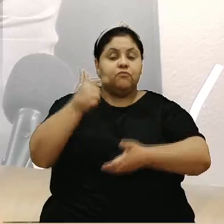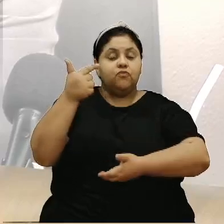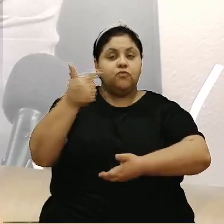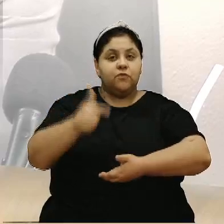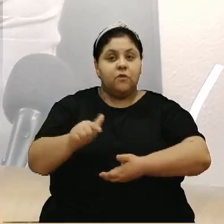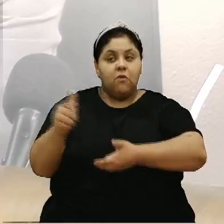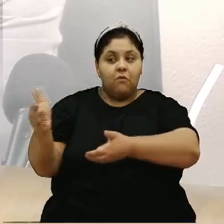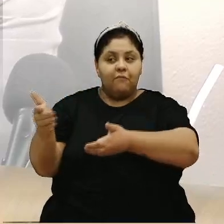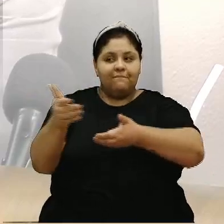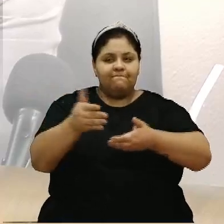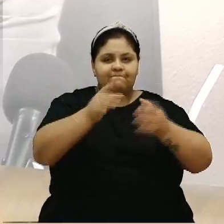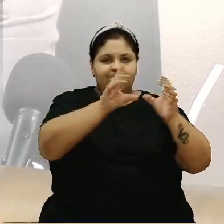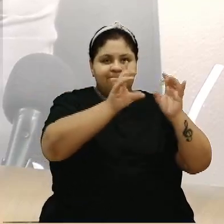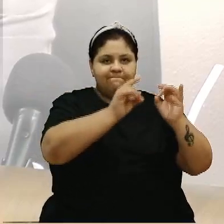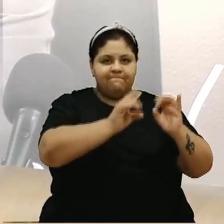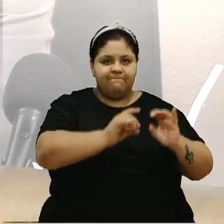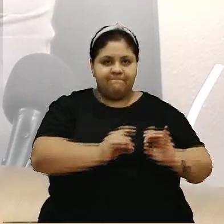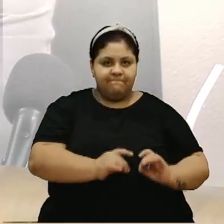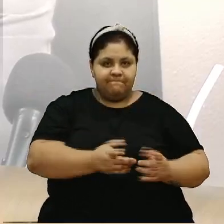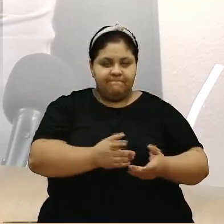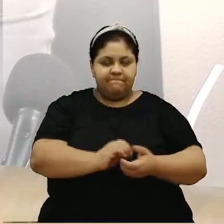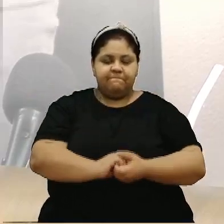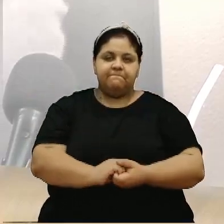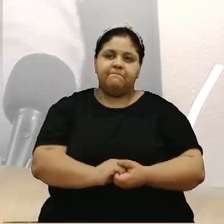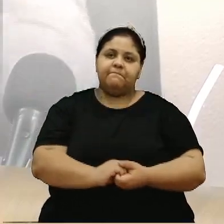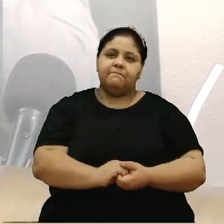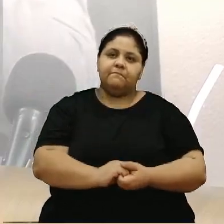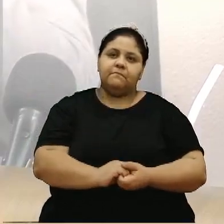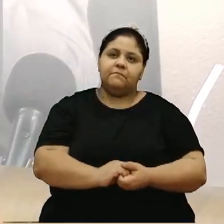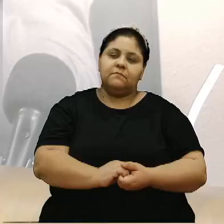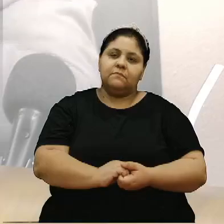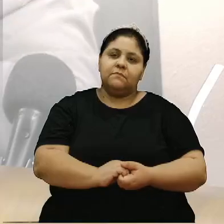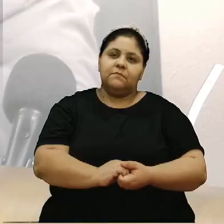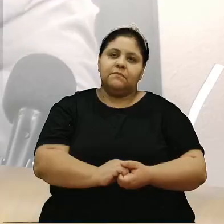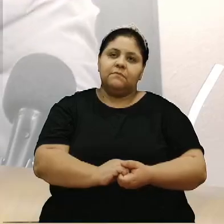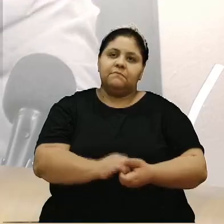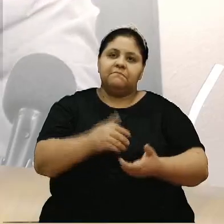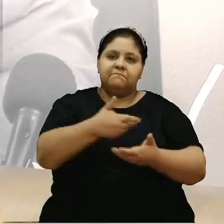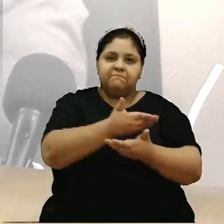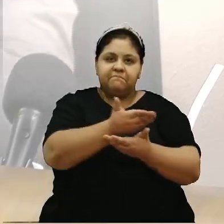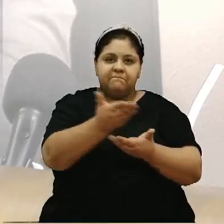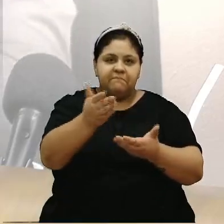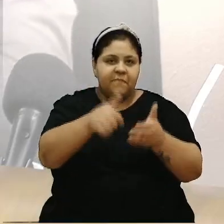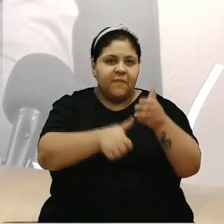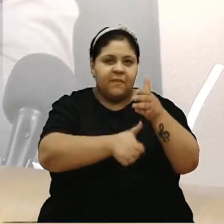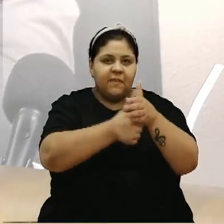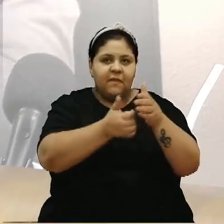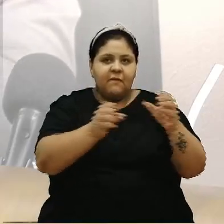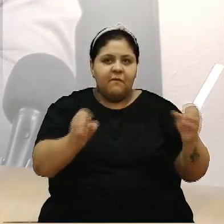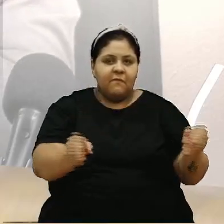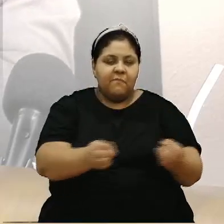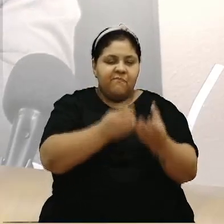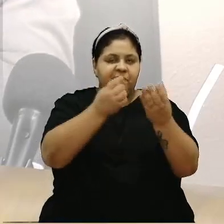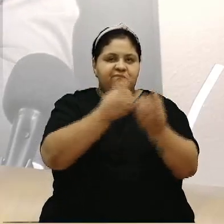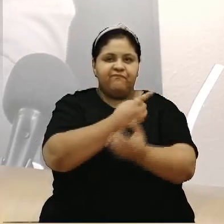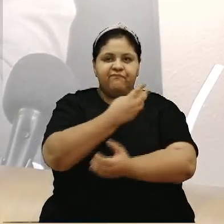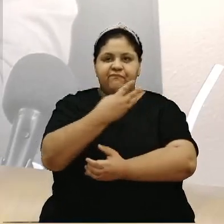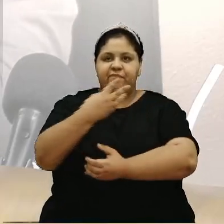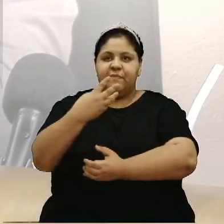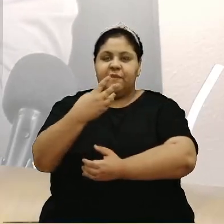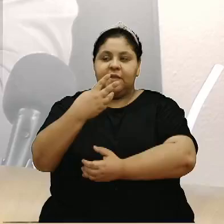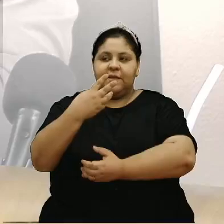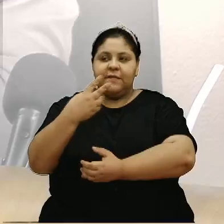um convidado muito especial para abrilhantar as comemorações dos 132 anos do